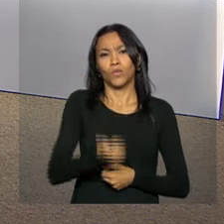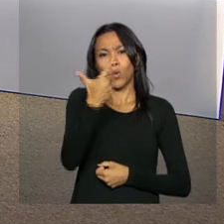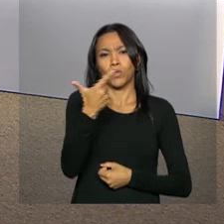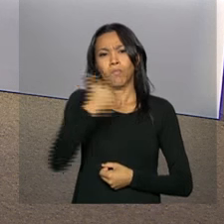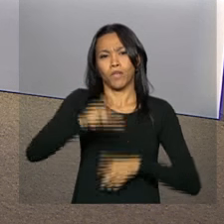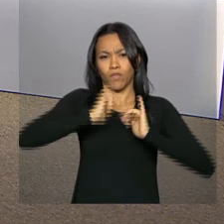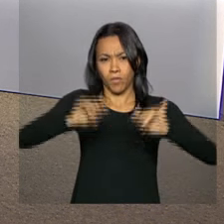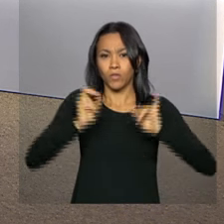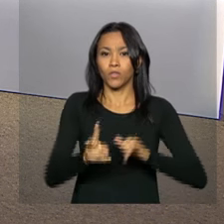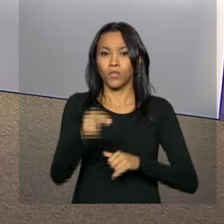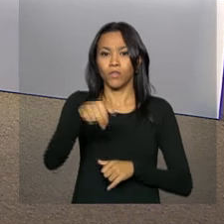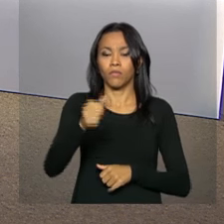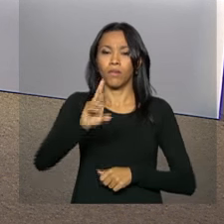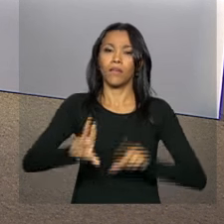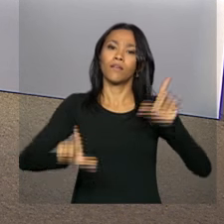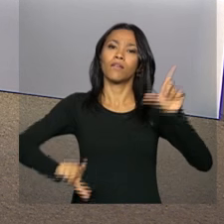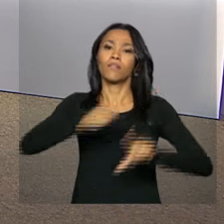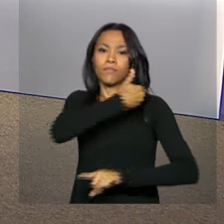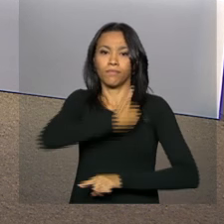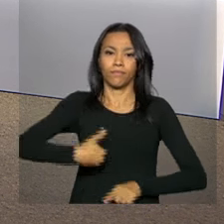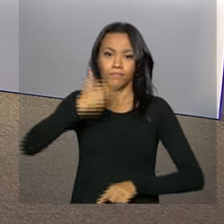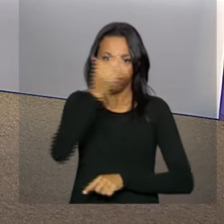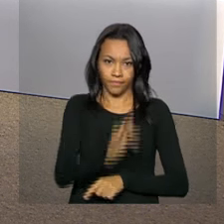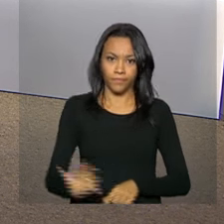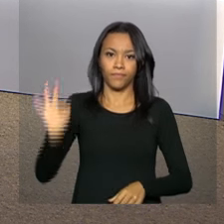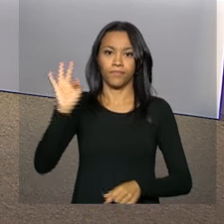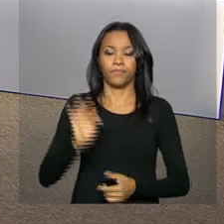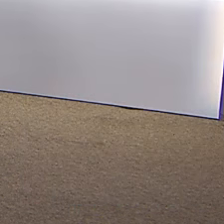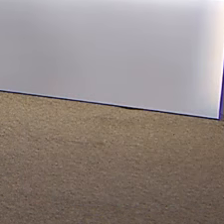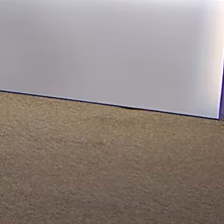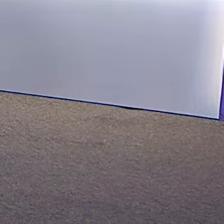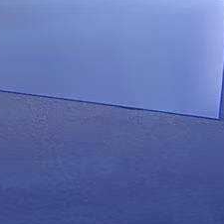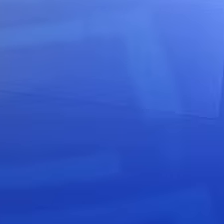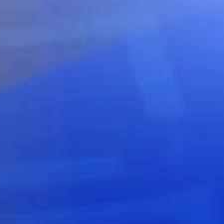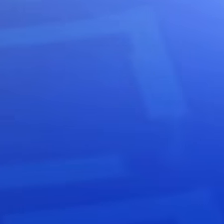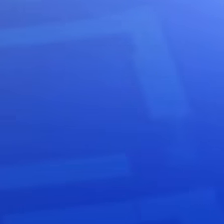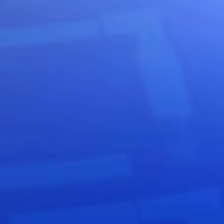informações Continue com a gente na NBR a TV do Governo